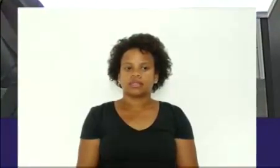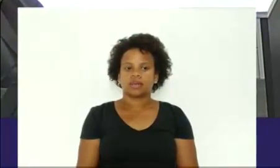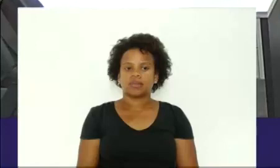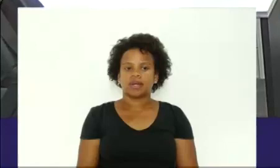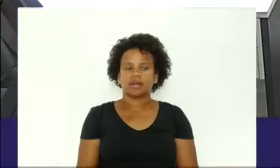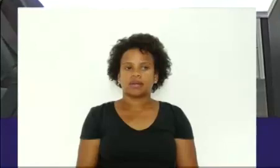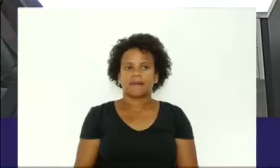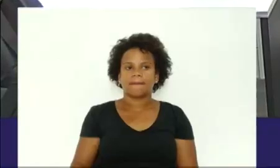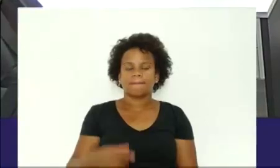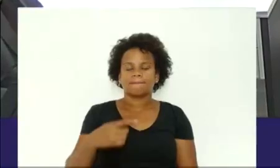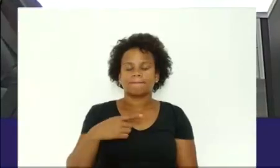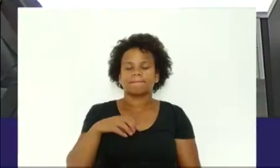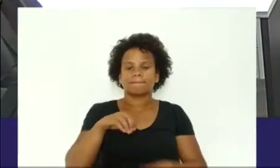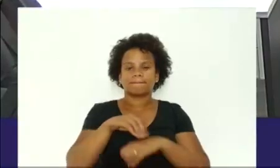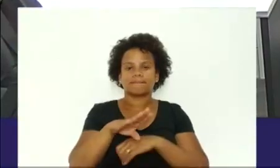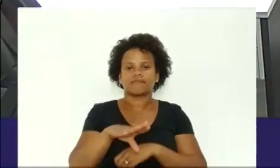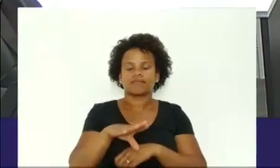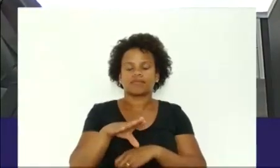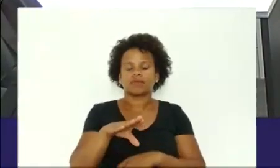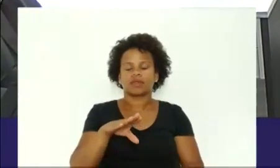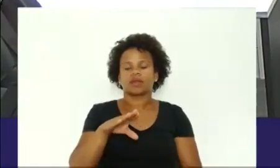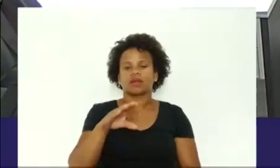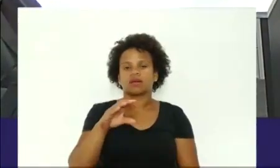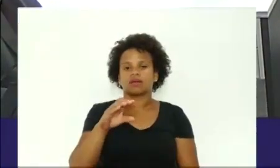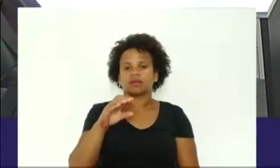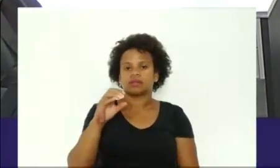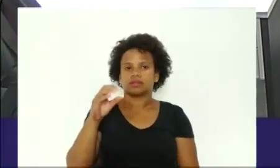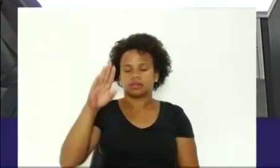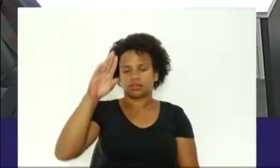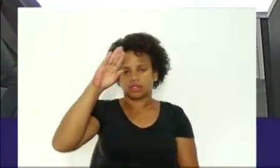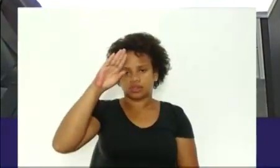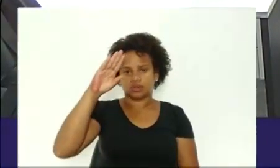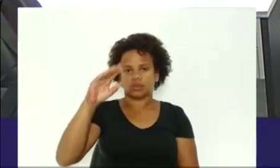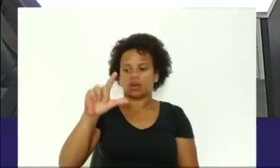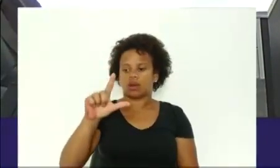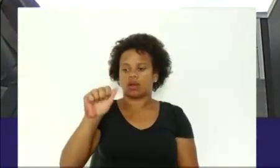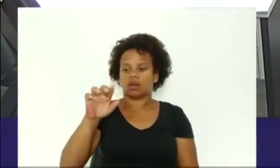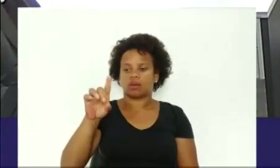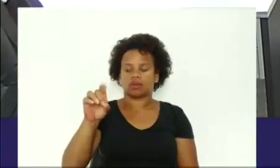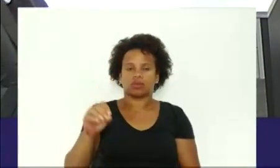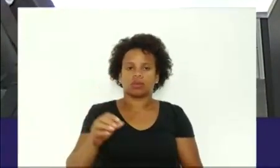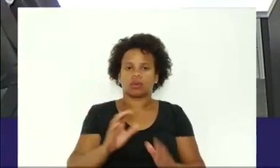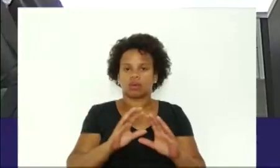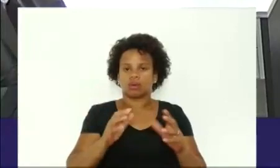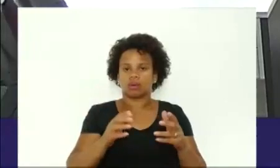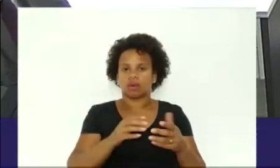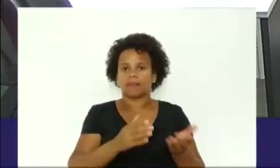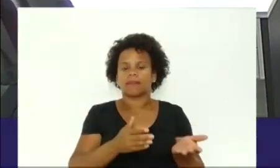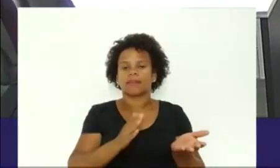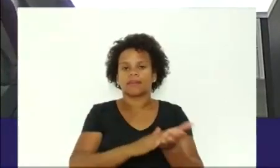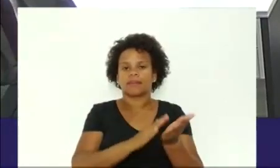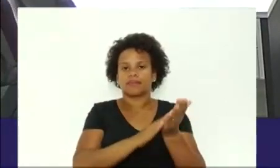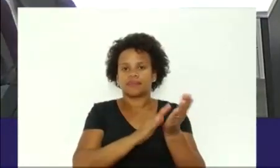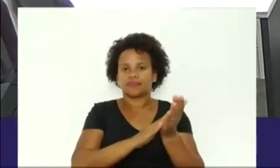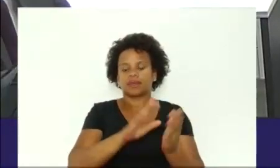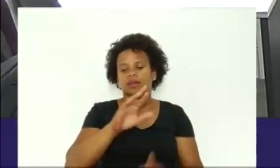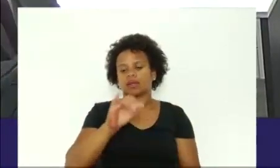Indicada pelo vereador Sargento Laudo, a Câmara homenageia Isabela Silva Ricoboni Eburnio.